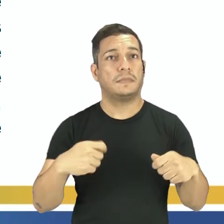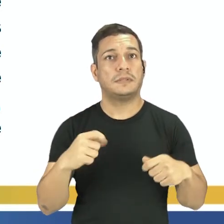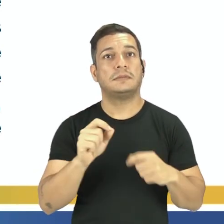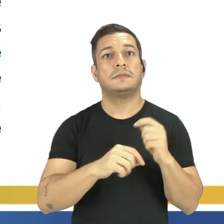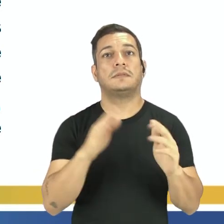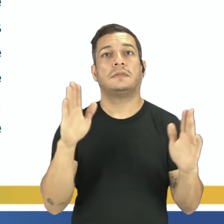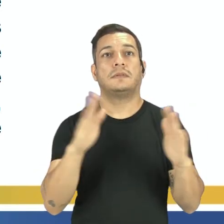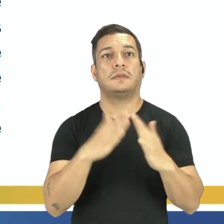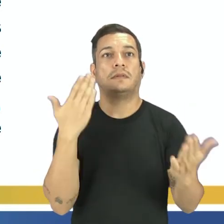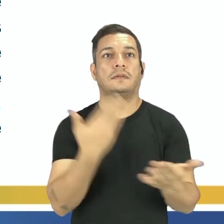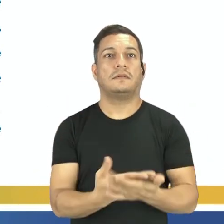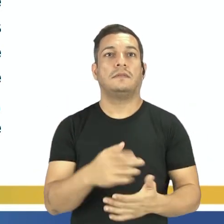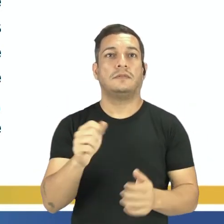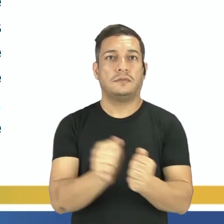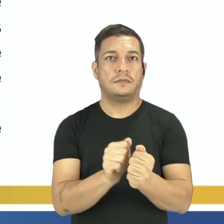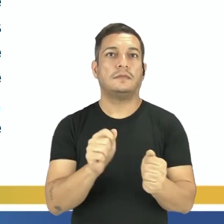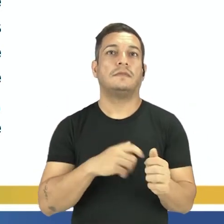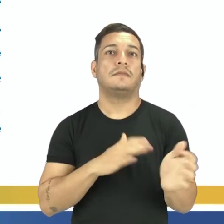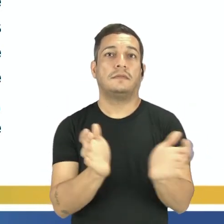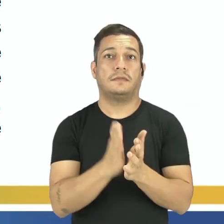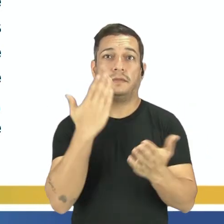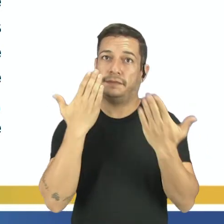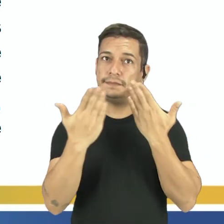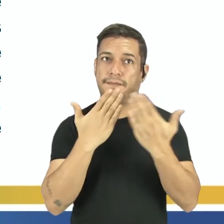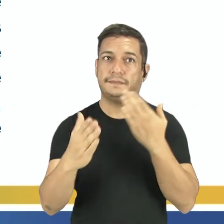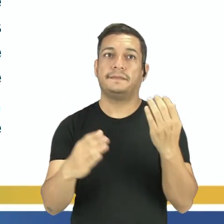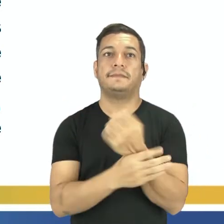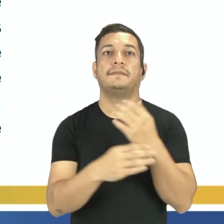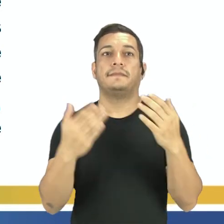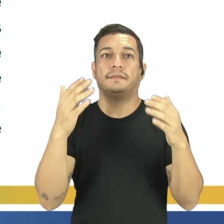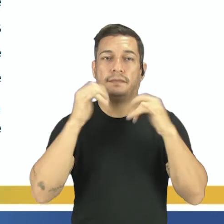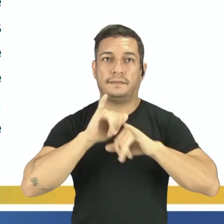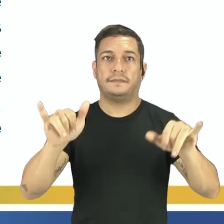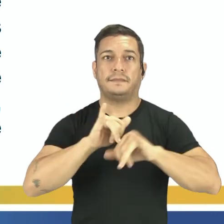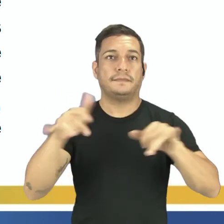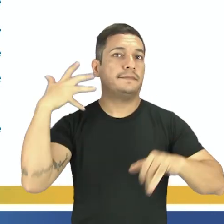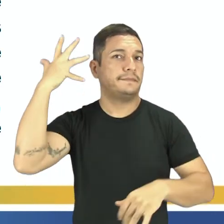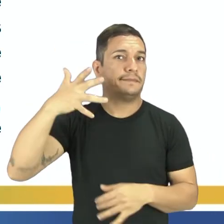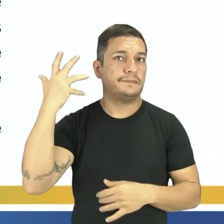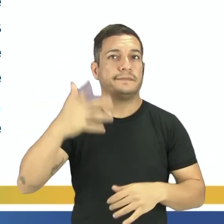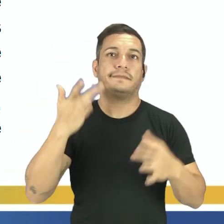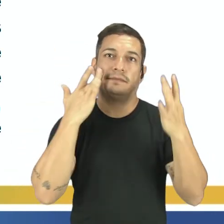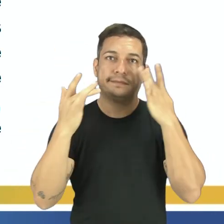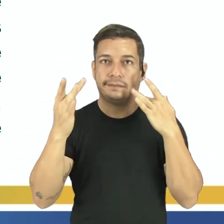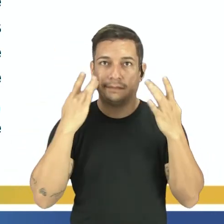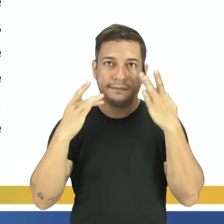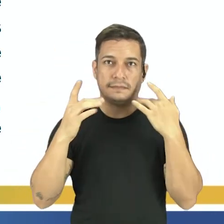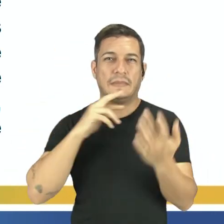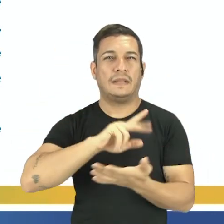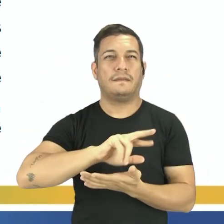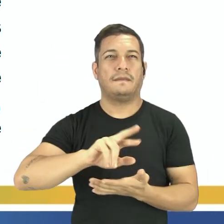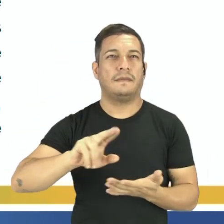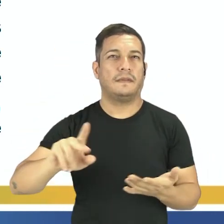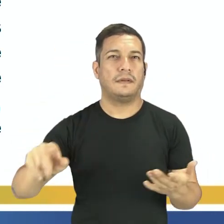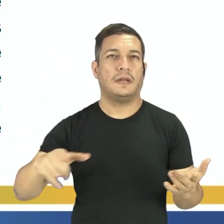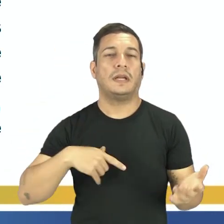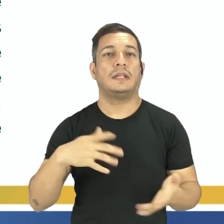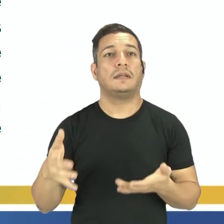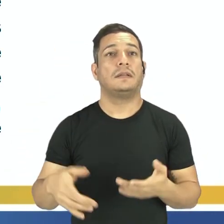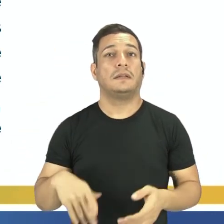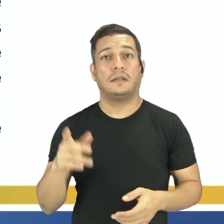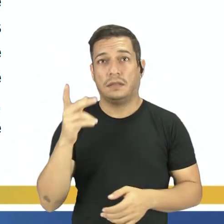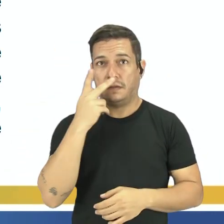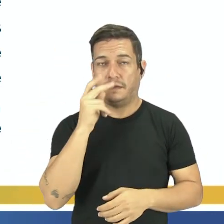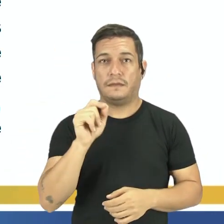que as escolas, junto com a equipe de psicólogos, promovam campanhas, palestras, peças teatrais, etc., que